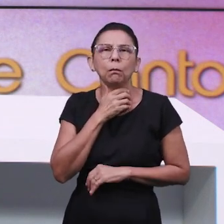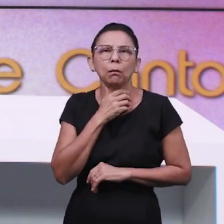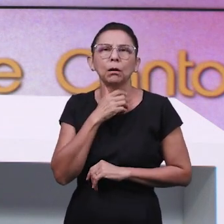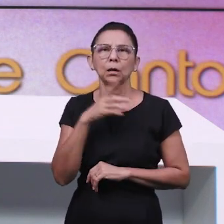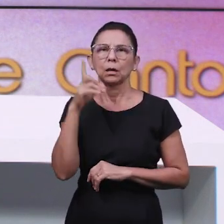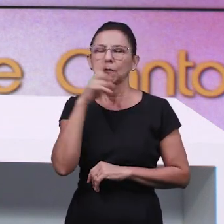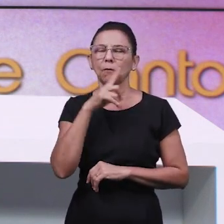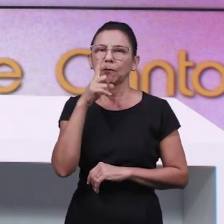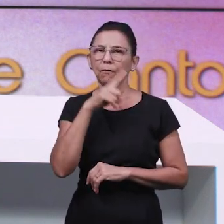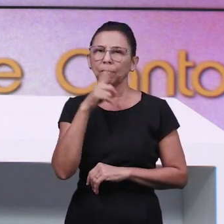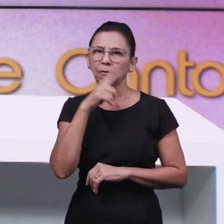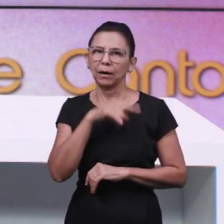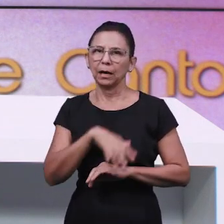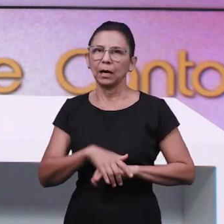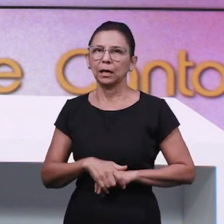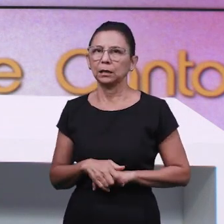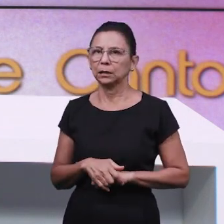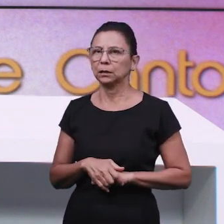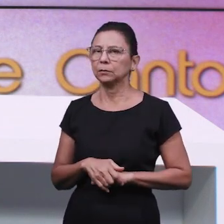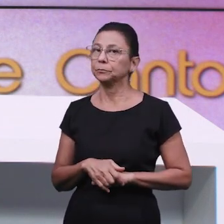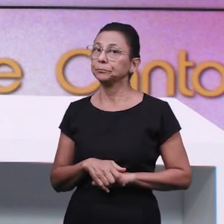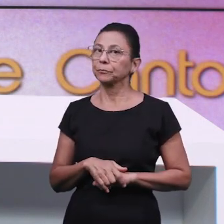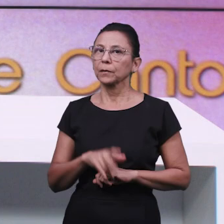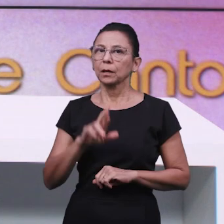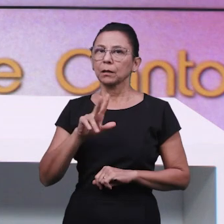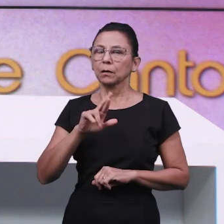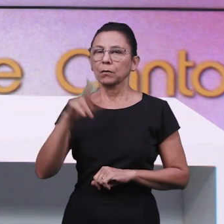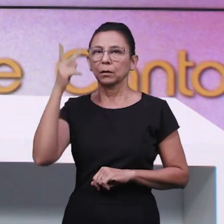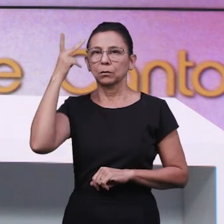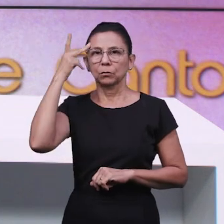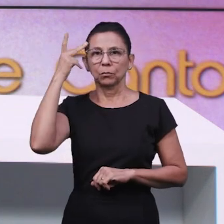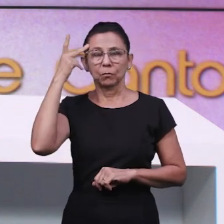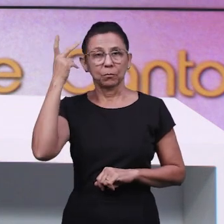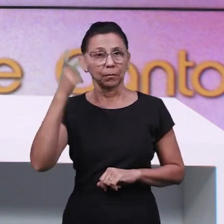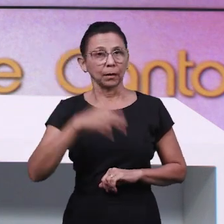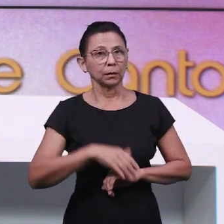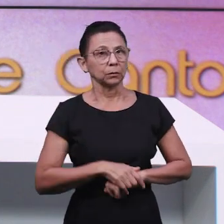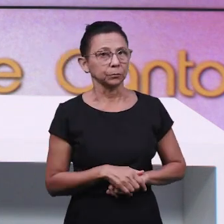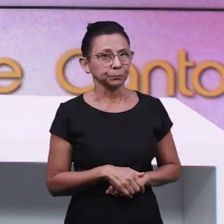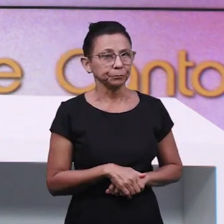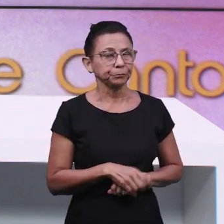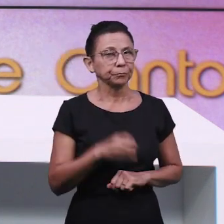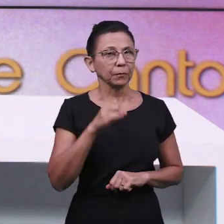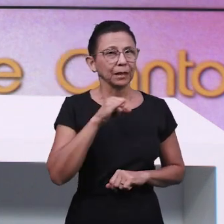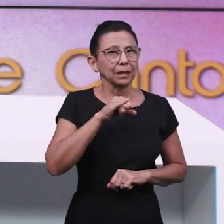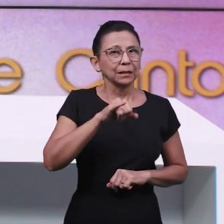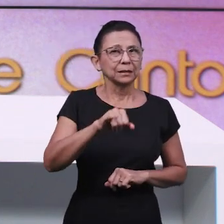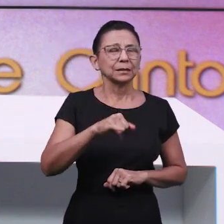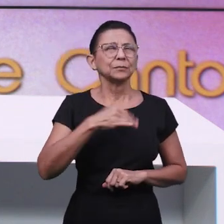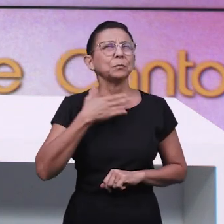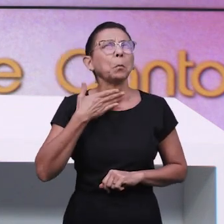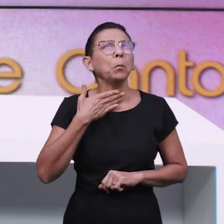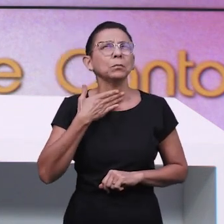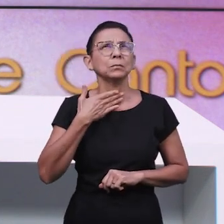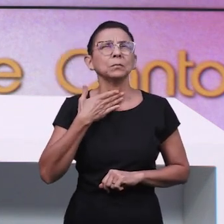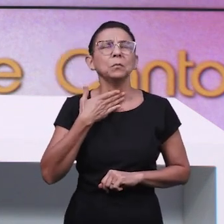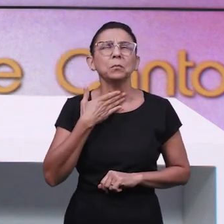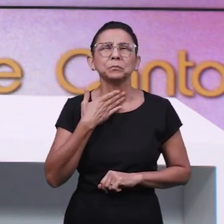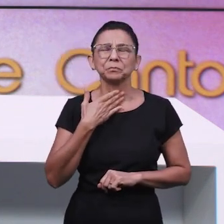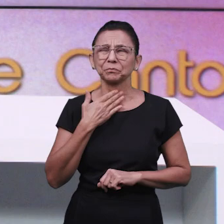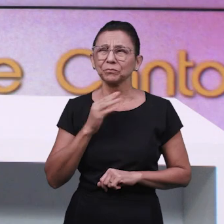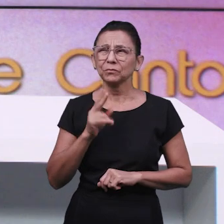algo normal, não é algo adequado. Ter incômodos